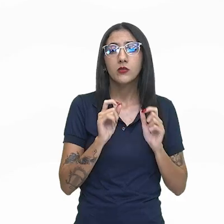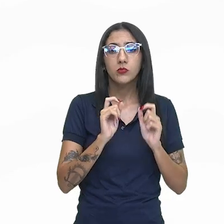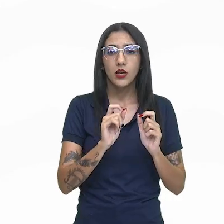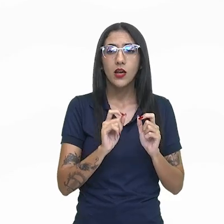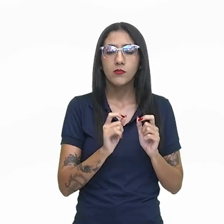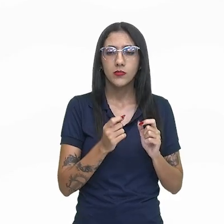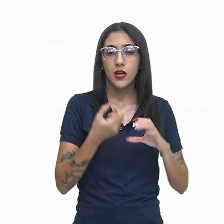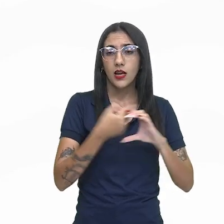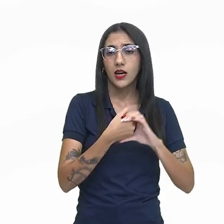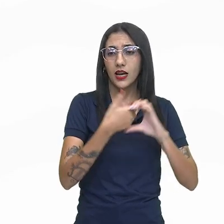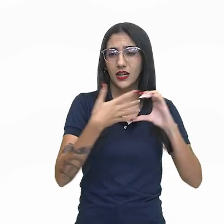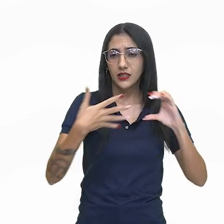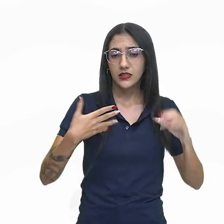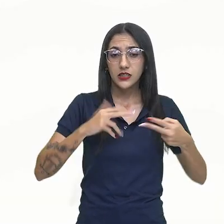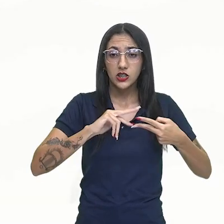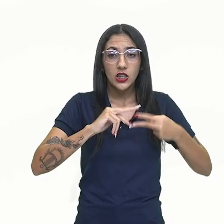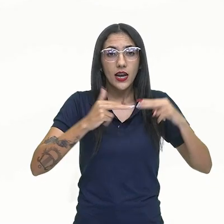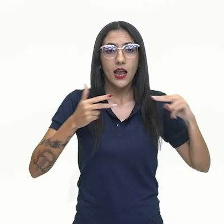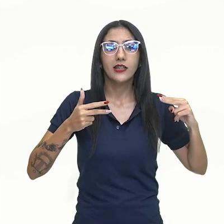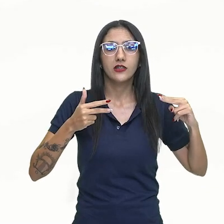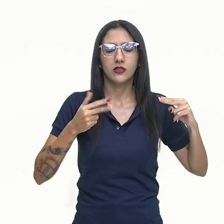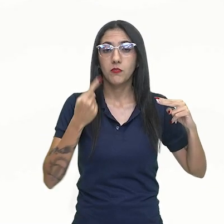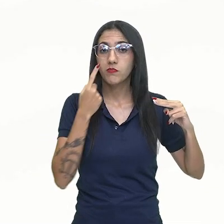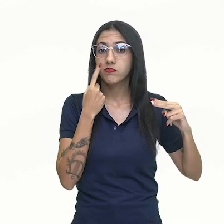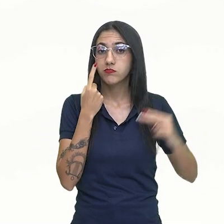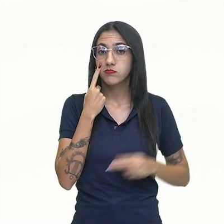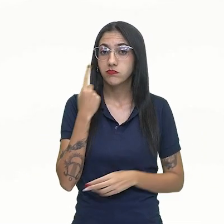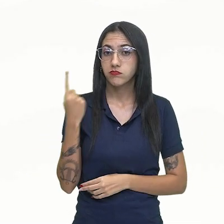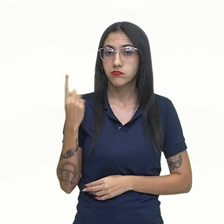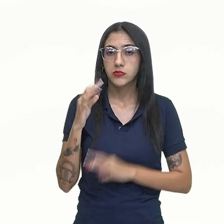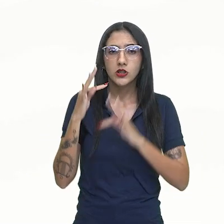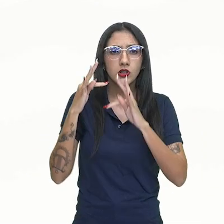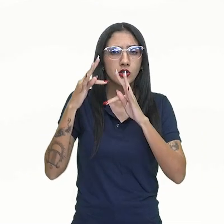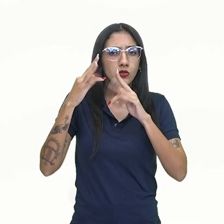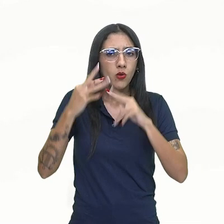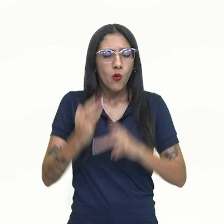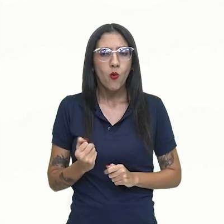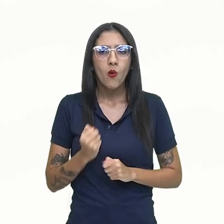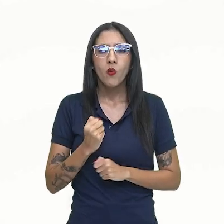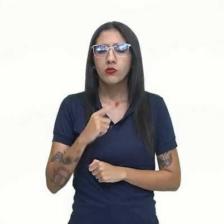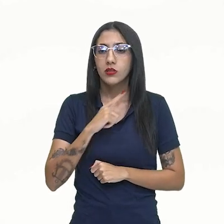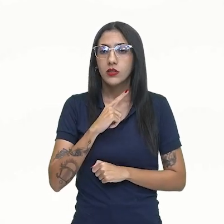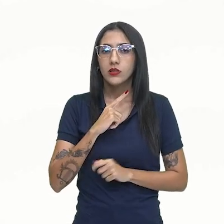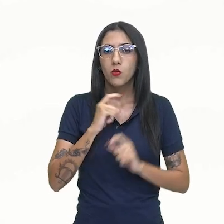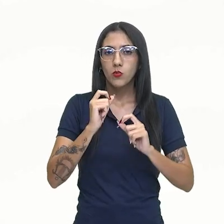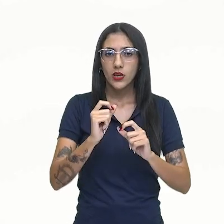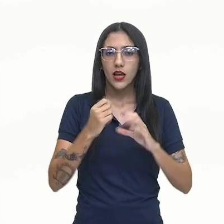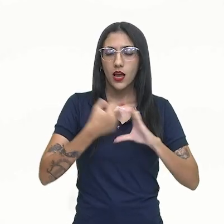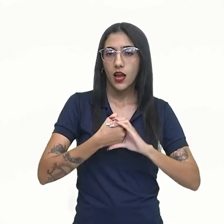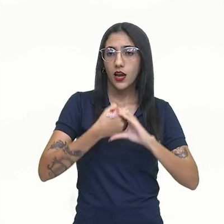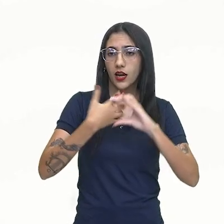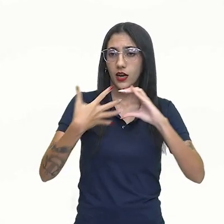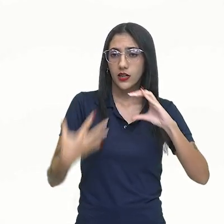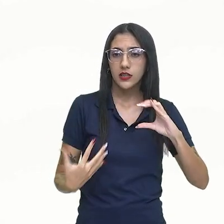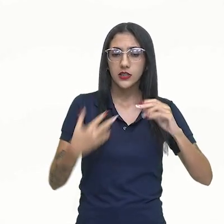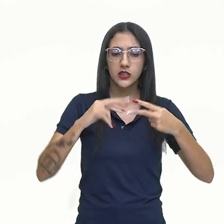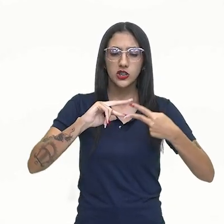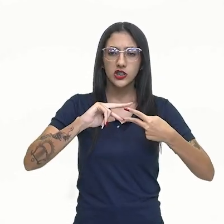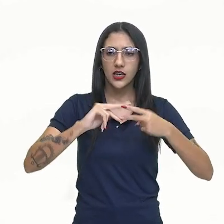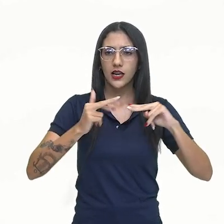características genéticas. Preste atenção, ó, todos aqueles que possuem